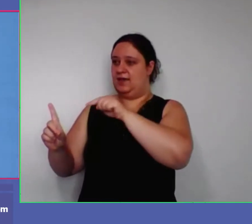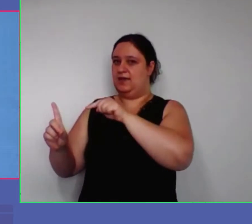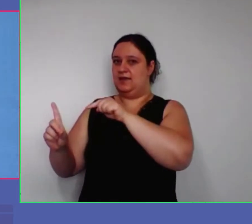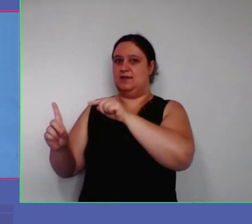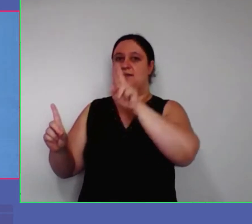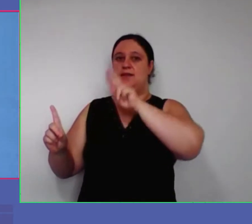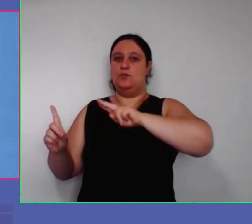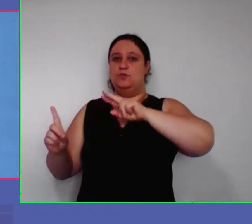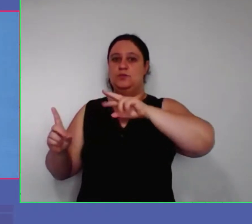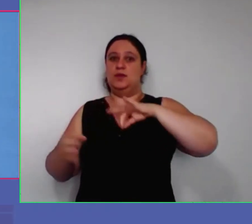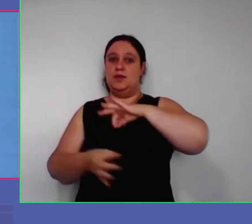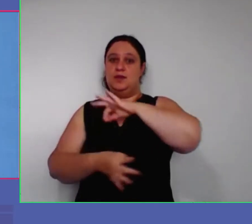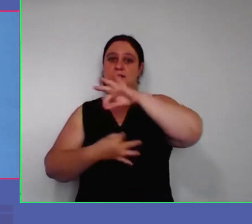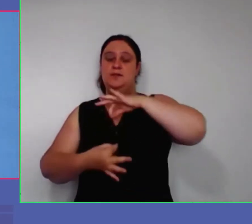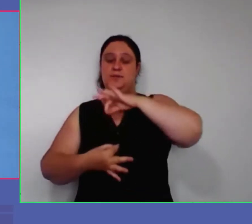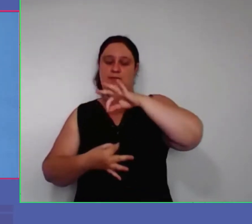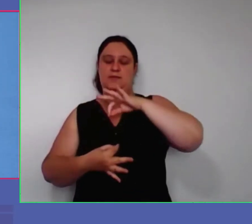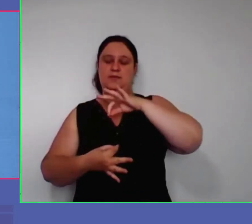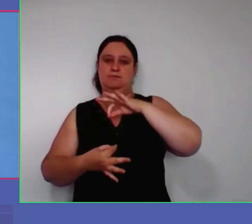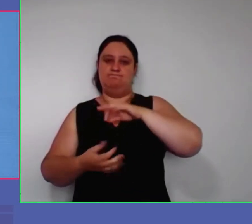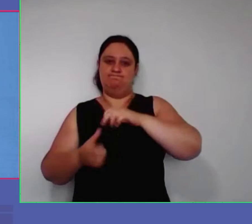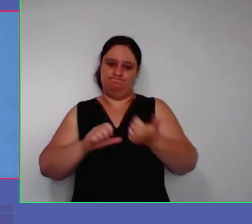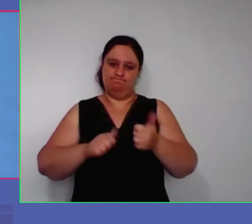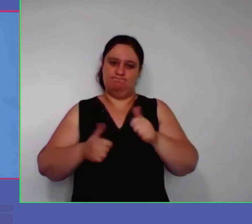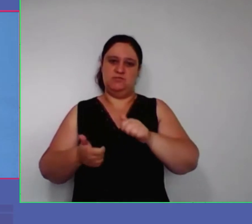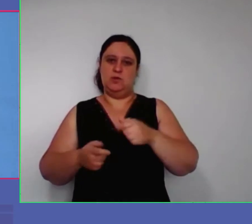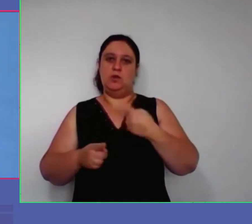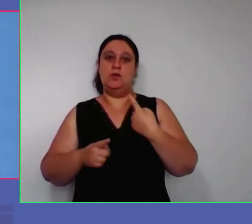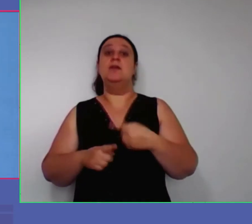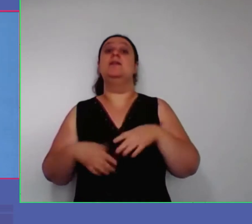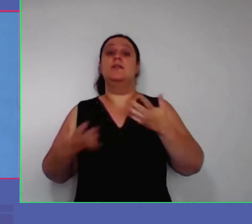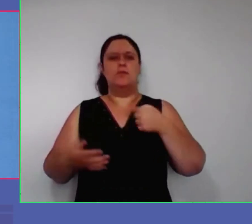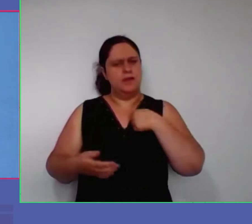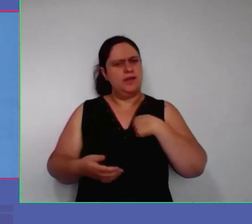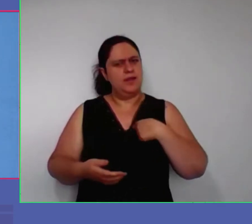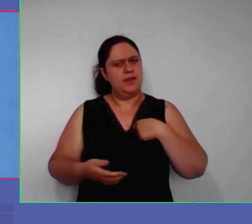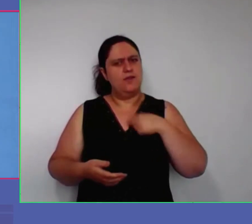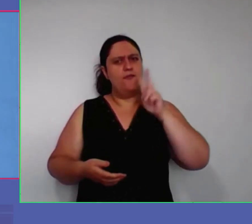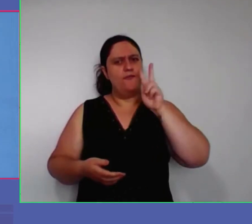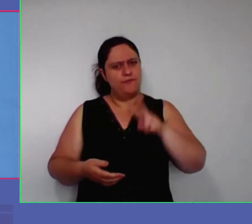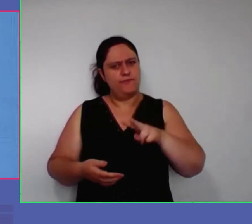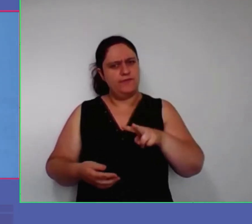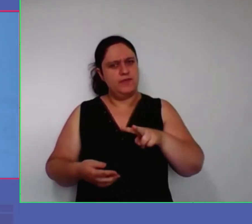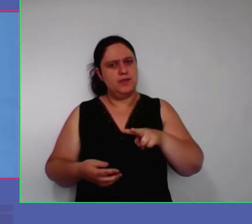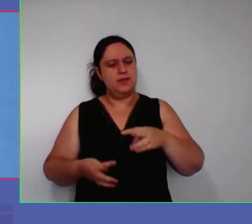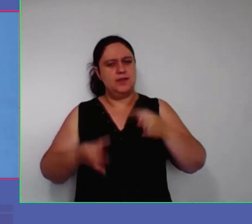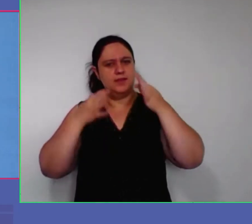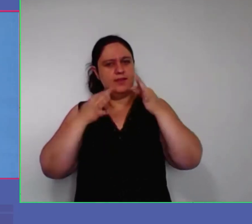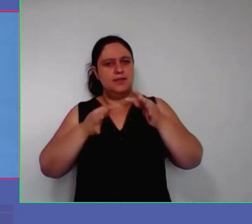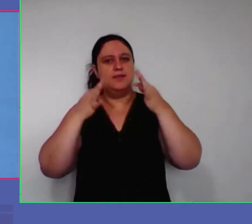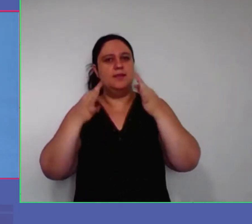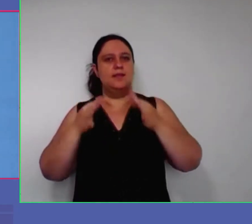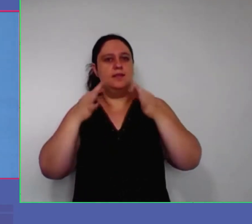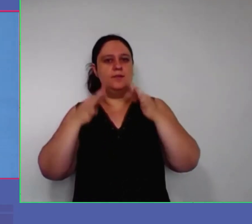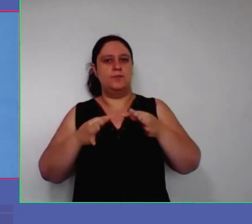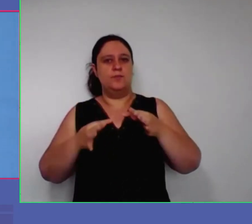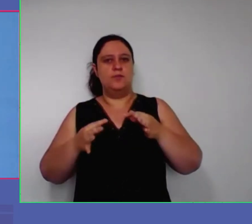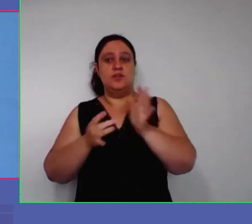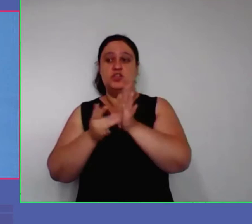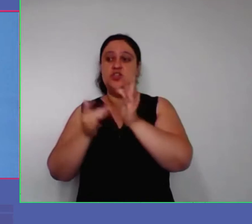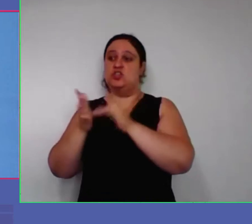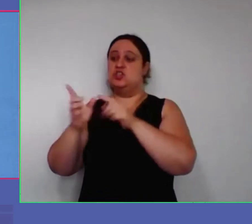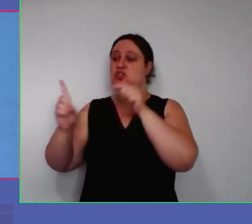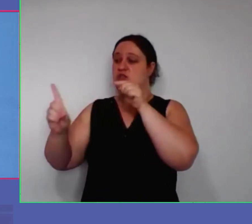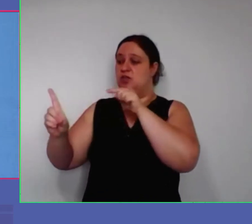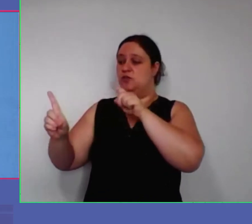Pois eu, de fato, vi e tenho testificado que ele é o Filho de